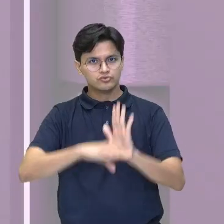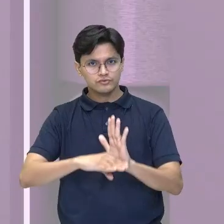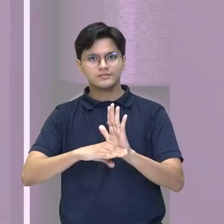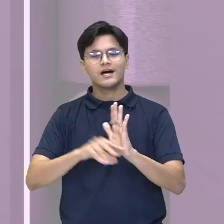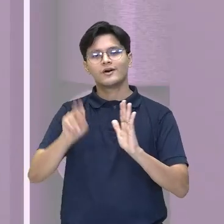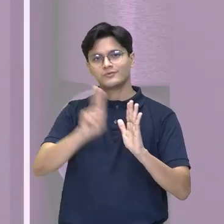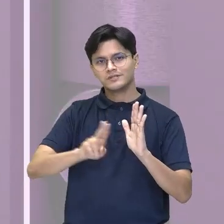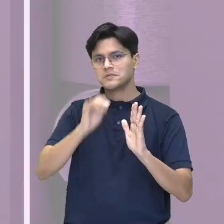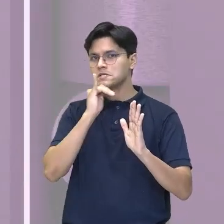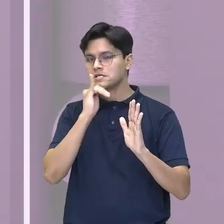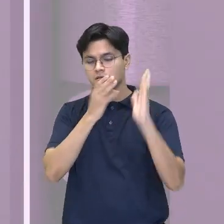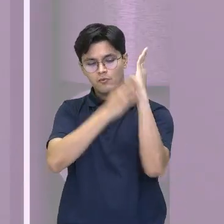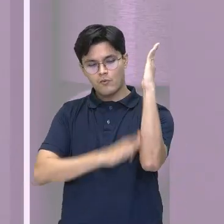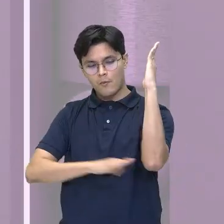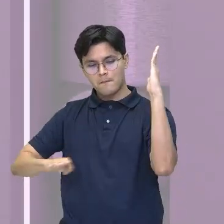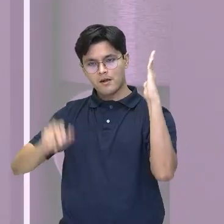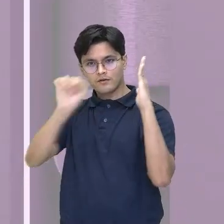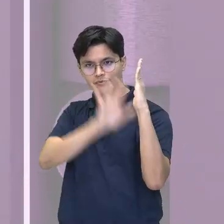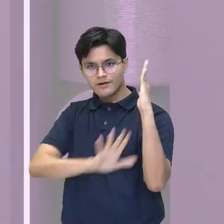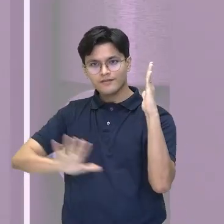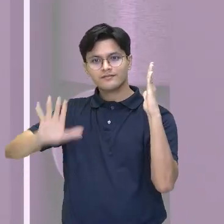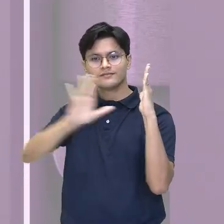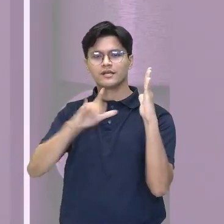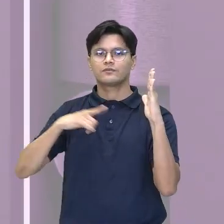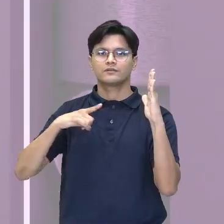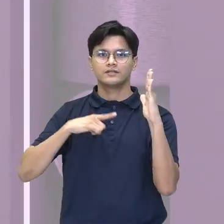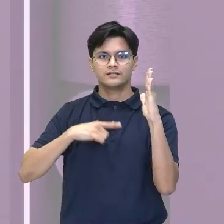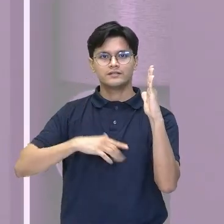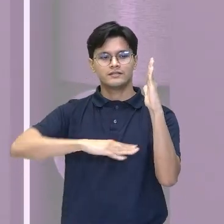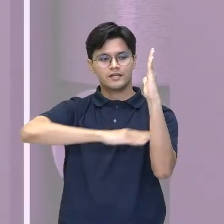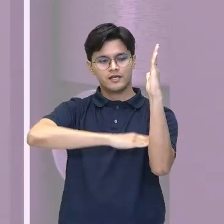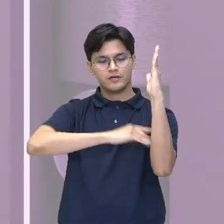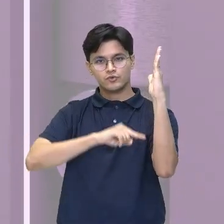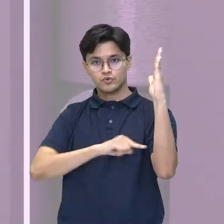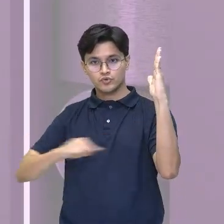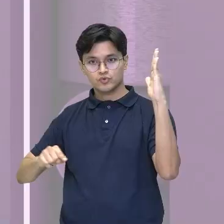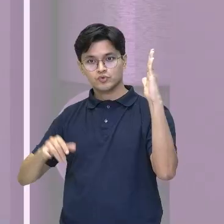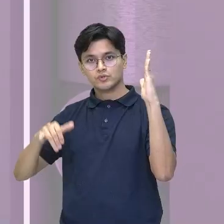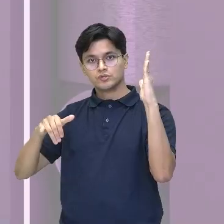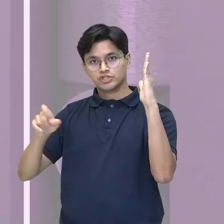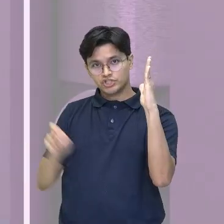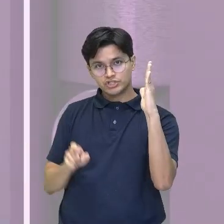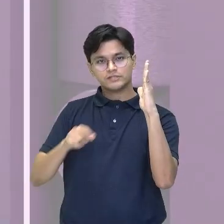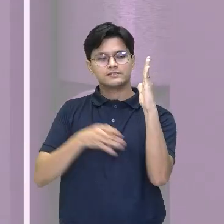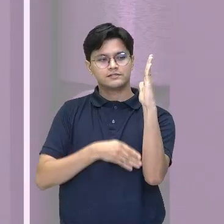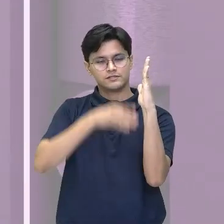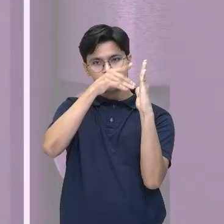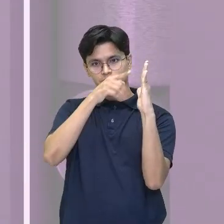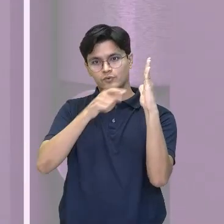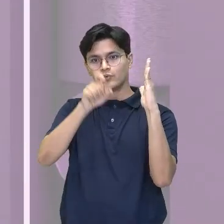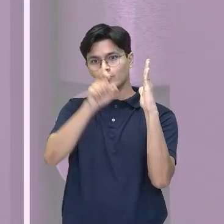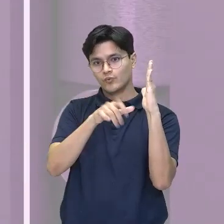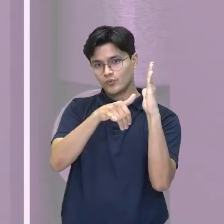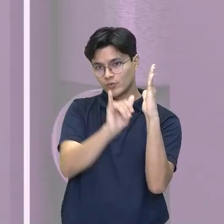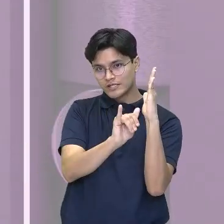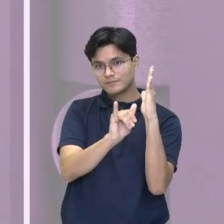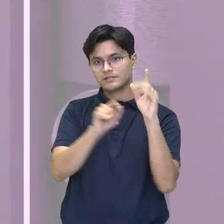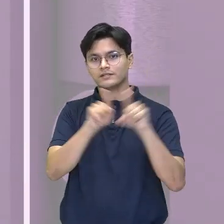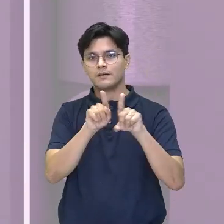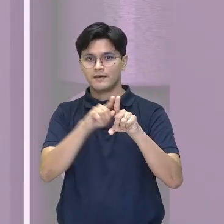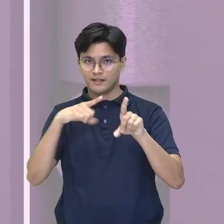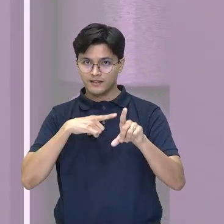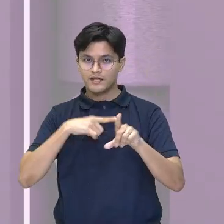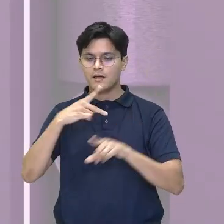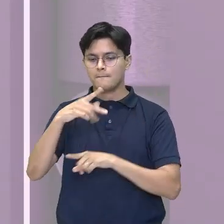ortogonal para vocês, onde nós vimos que temos ali o eixo X, o eixo Y, a origem, pau ordenado, que é o coração aí, que